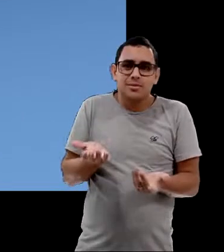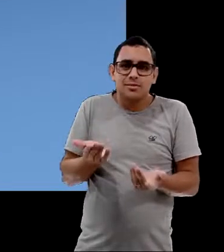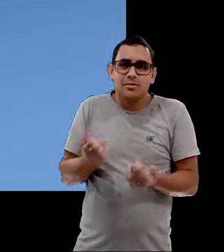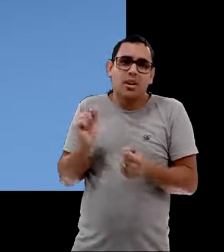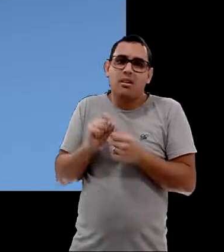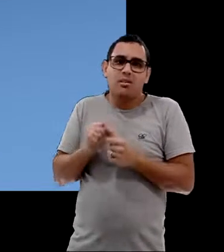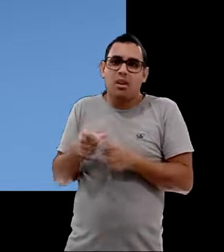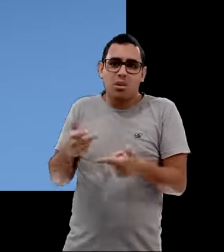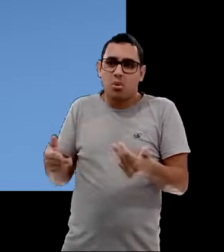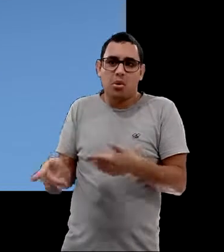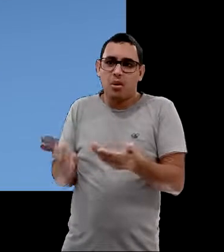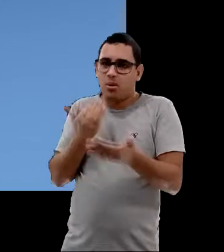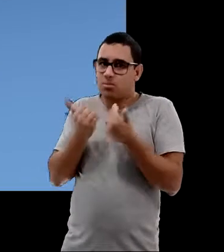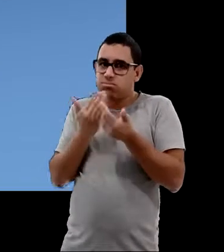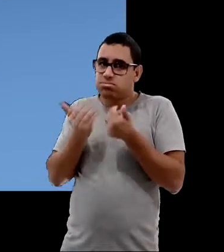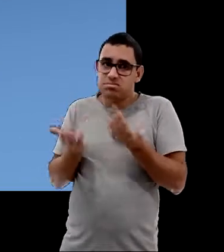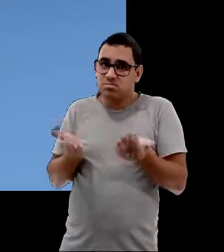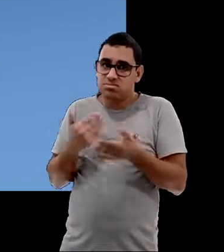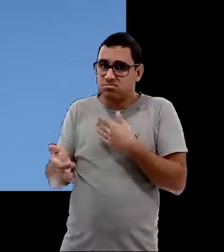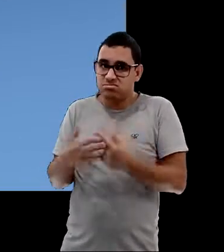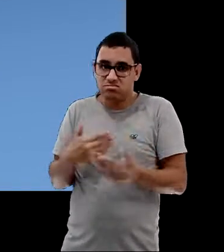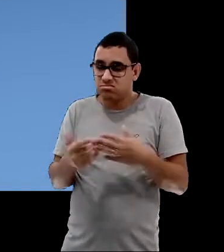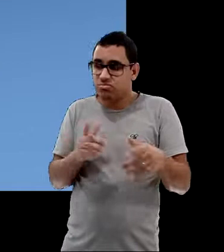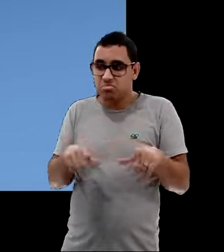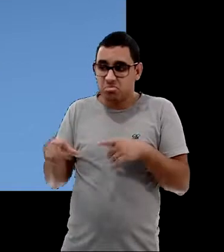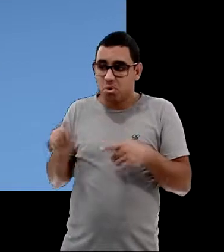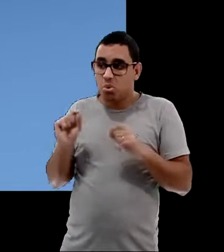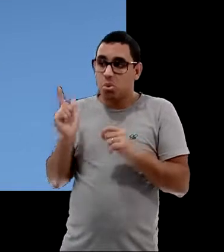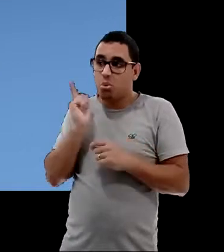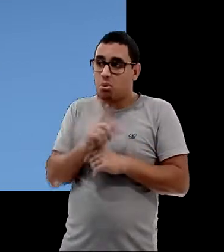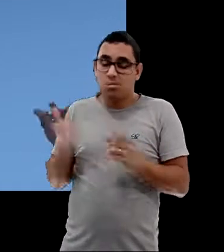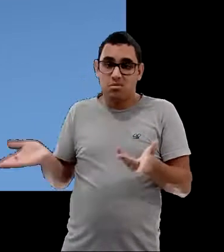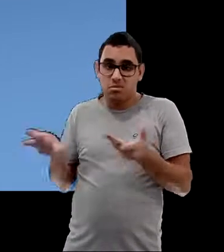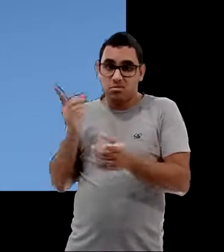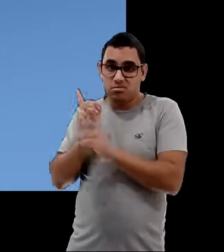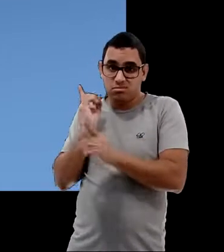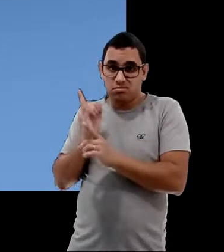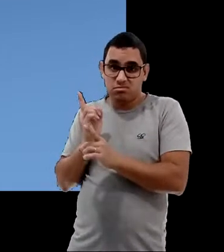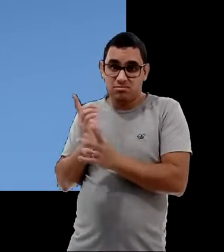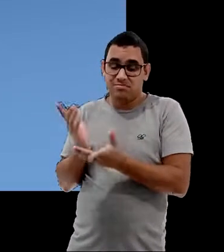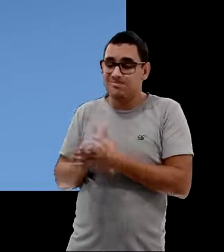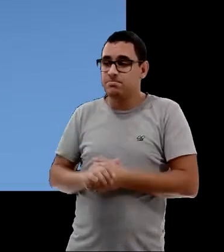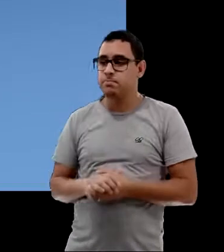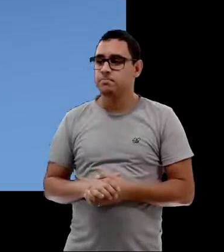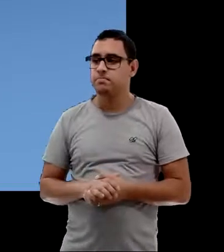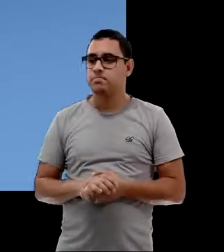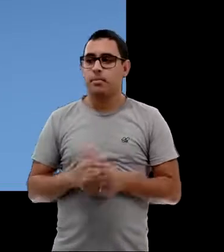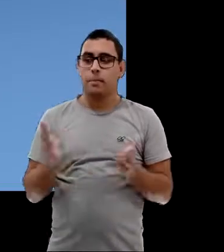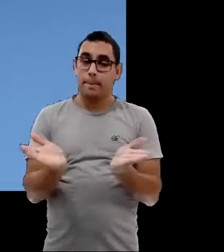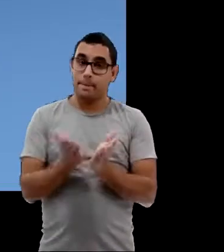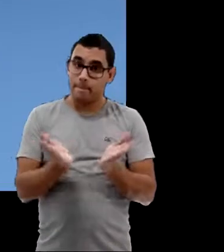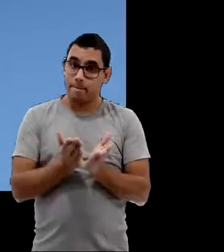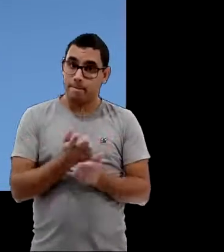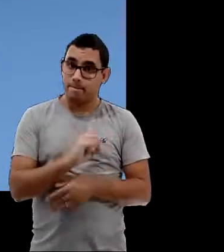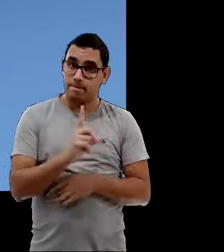comer. Então elas fazem sua alimentação a qualquer lugar, o que ganha ou o que consegue adquirir.